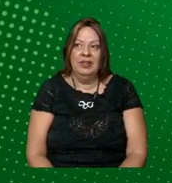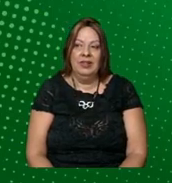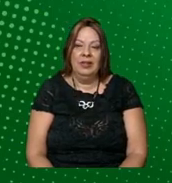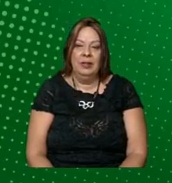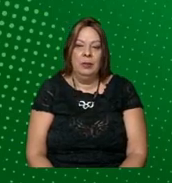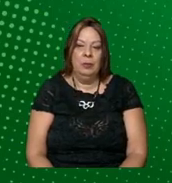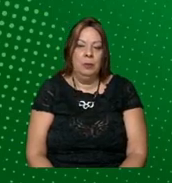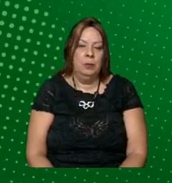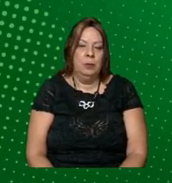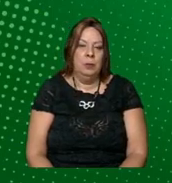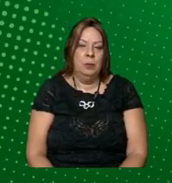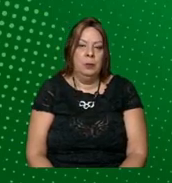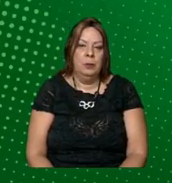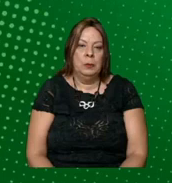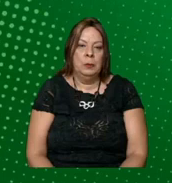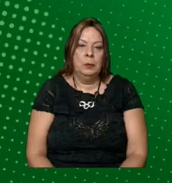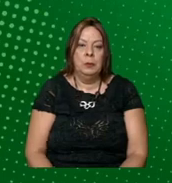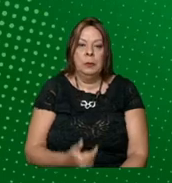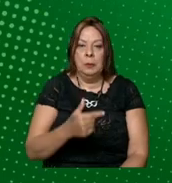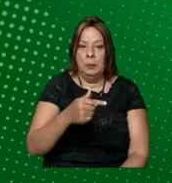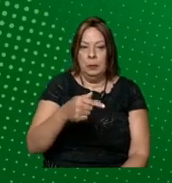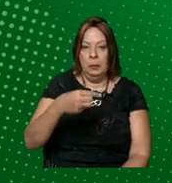R$500, hein, Miguel? Parabéns.